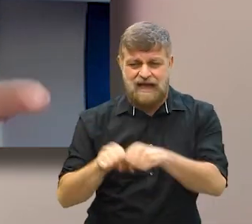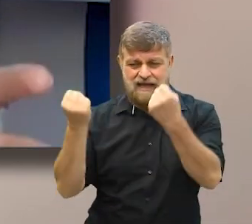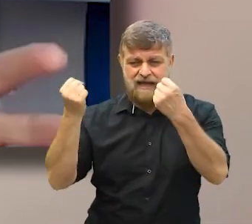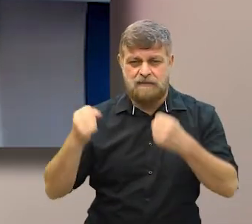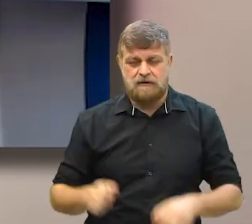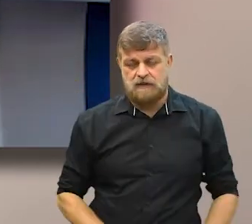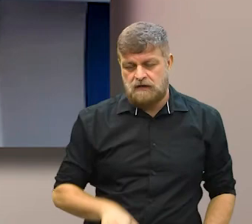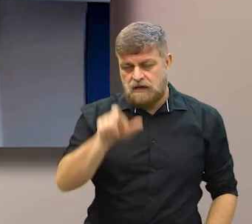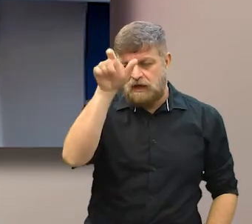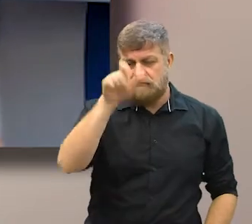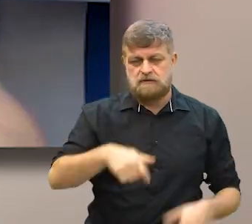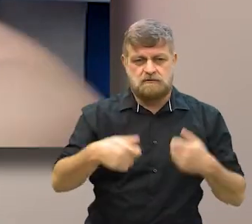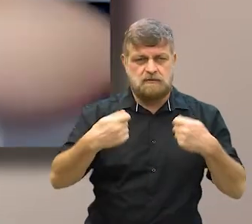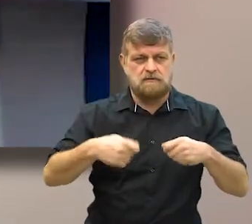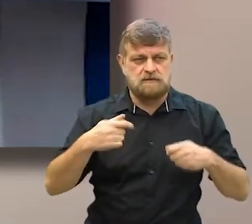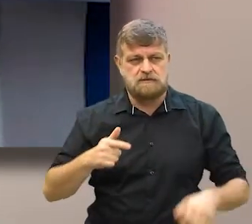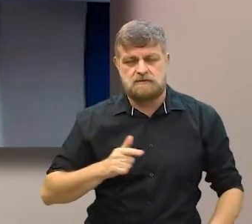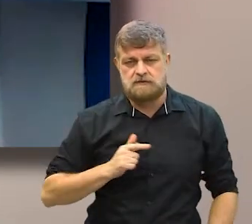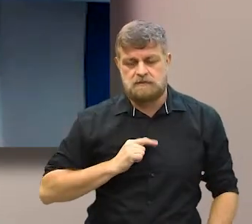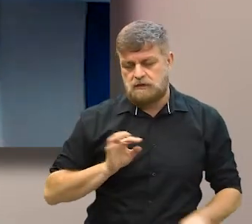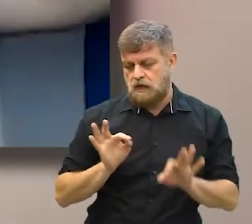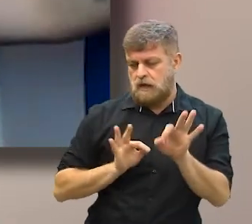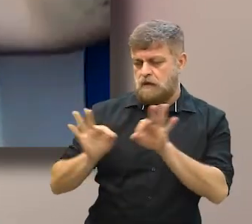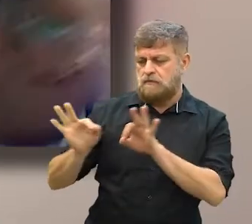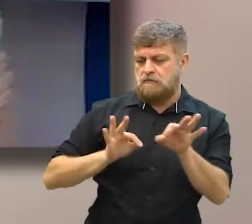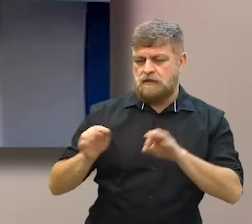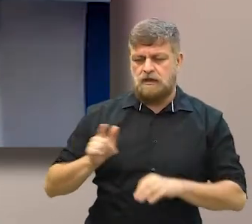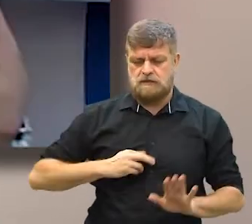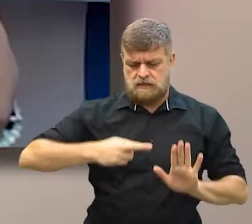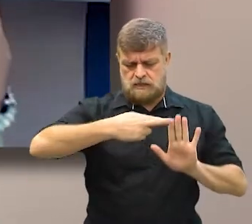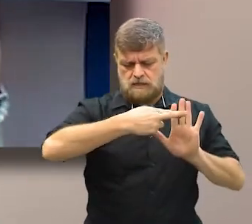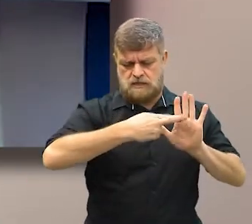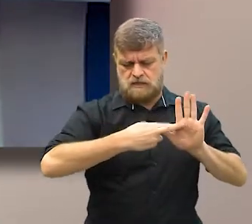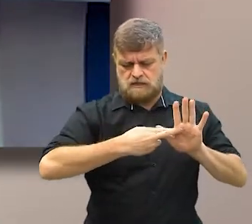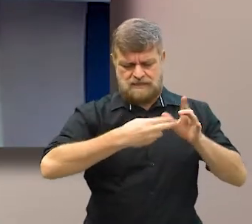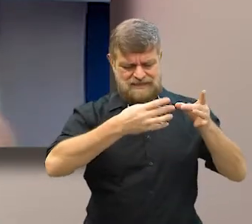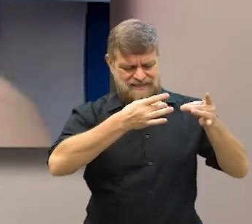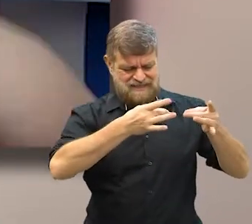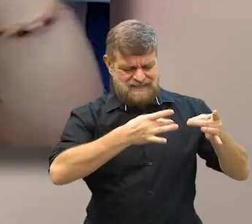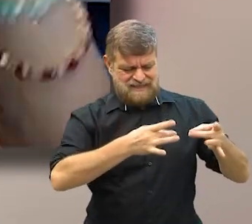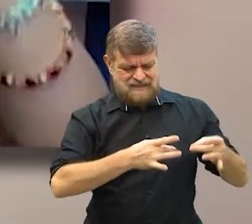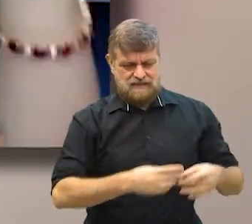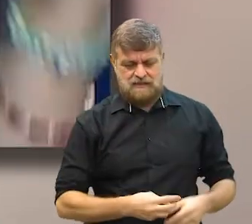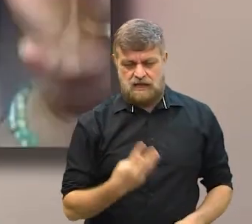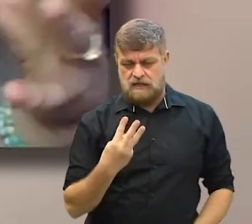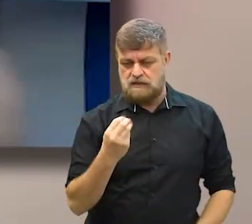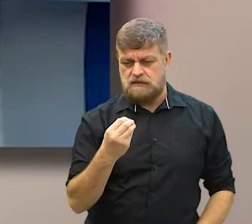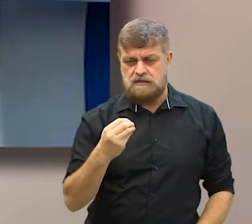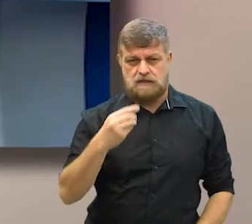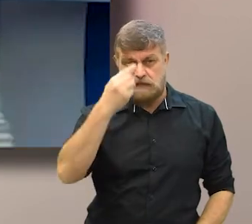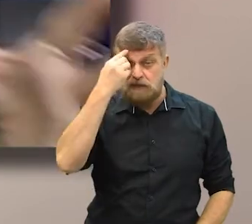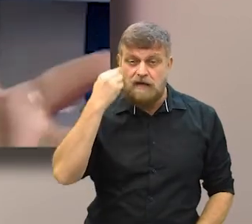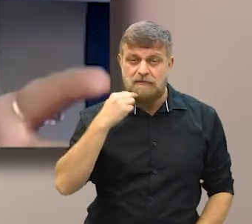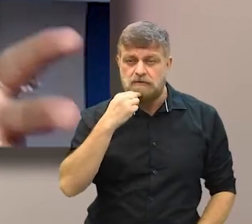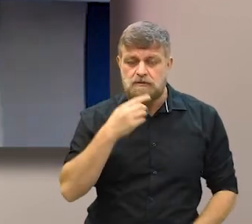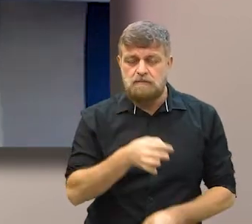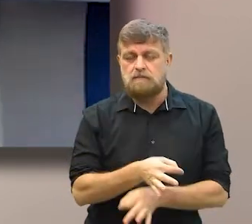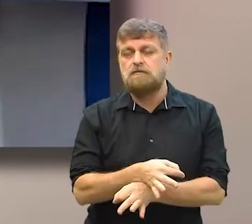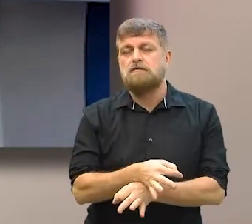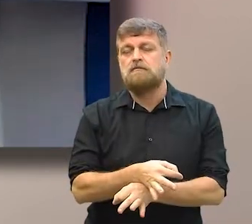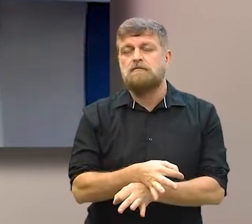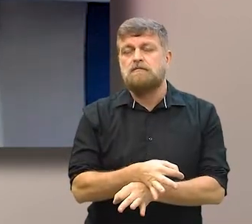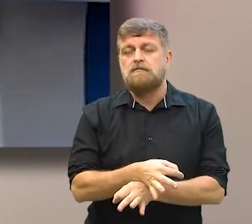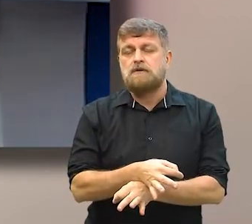meditação você precisa super preparar, ter um ritual e ficar 20, 30, 40 minutos